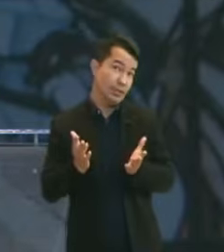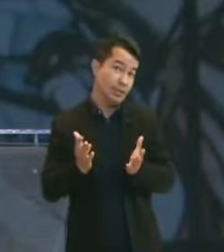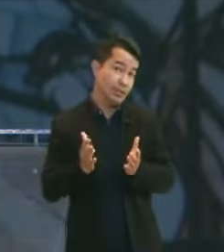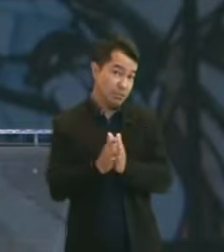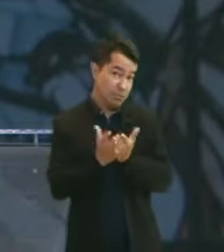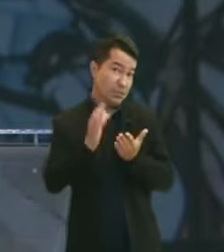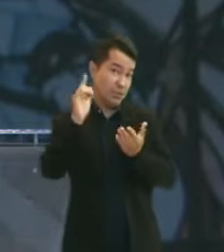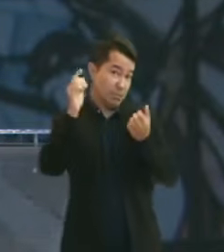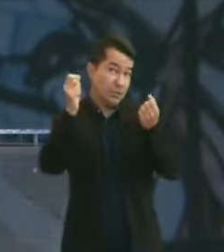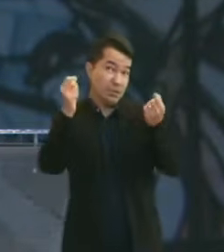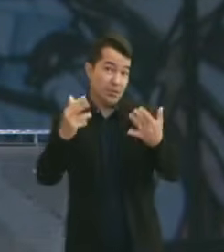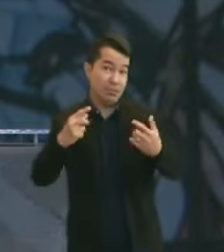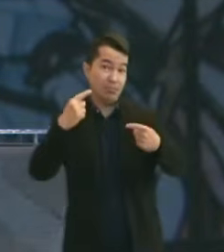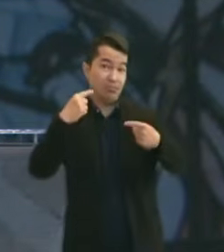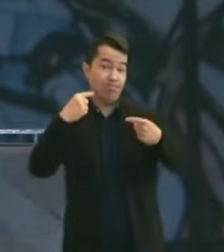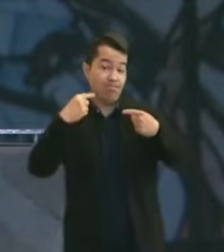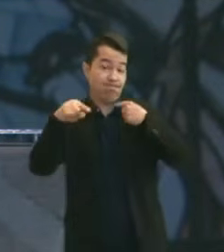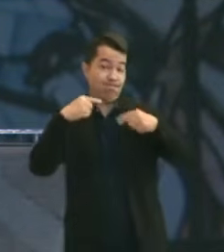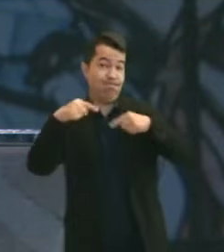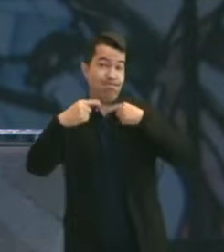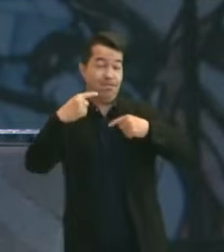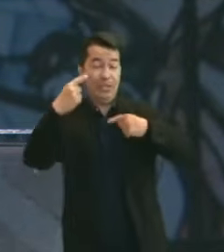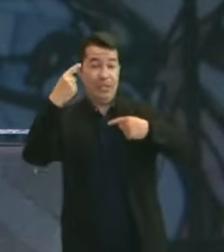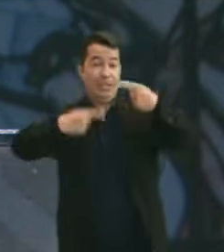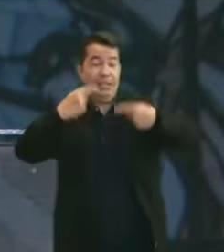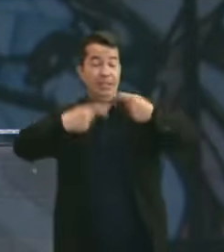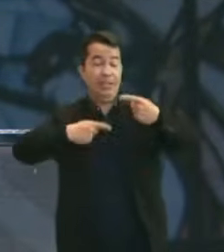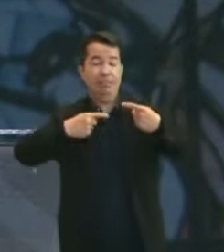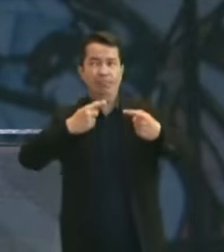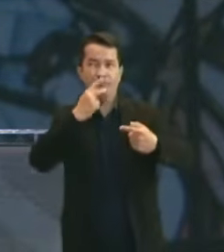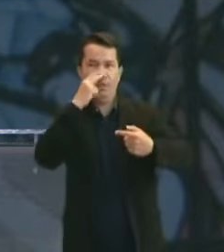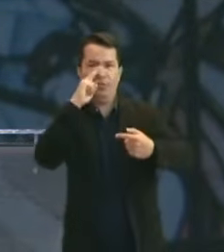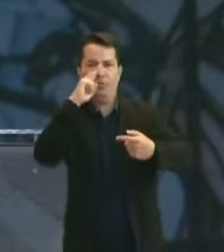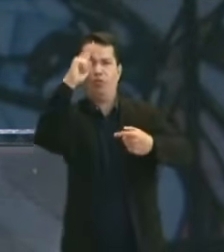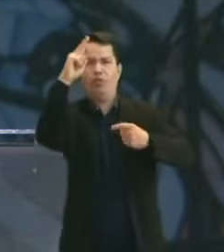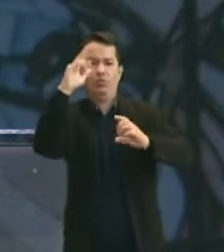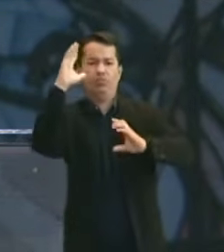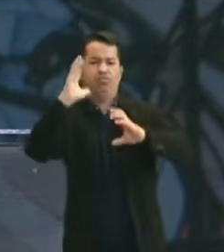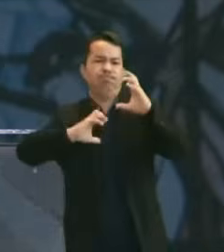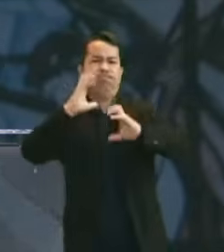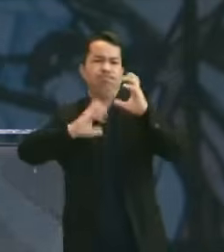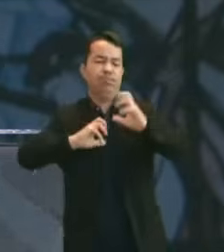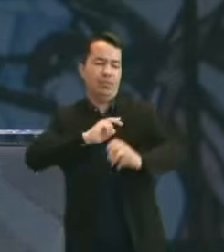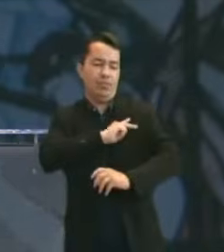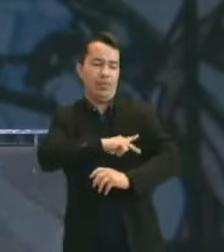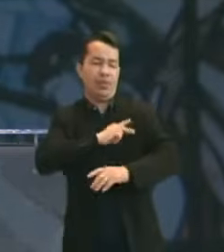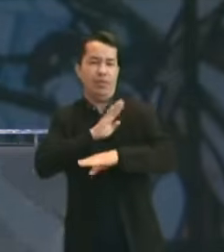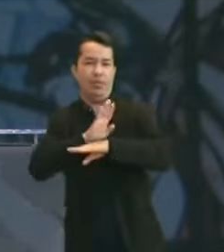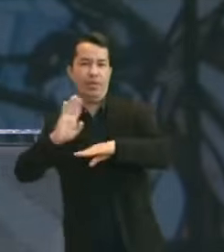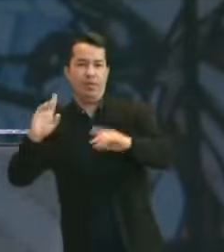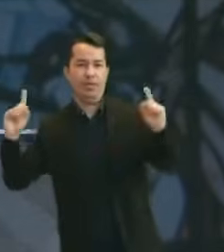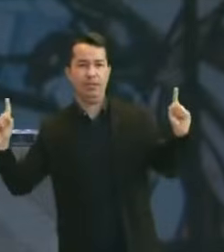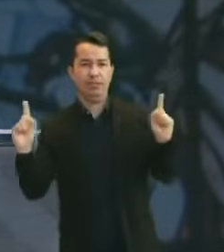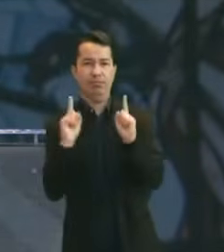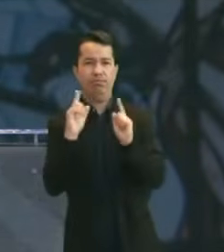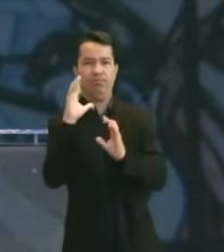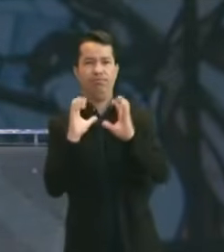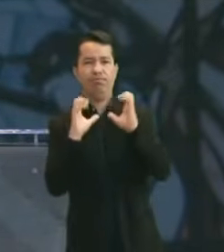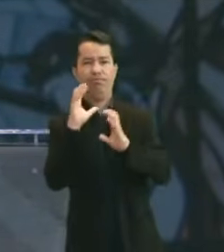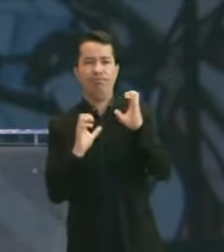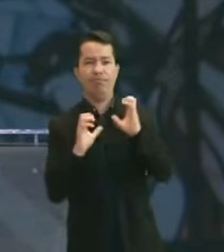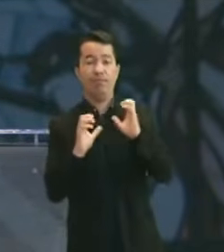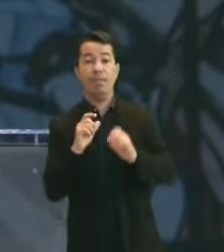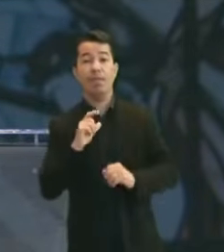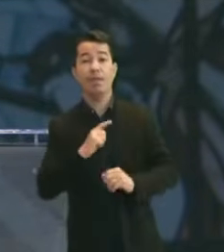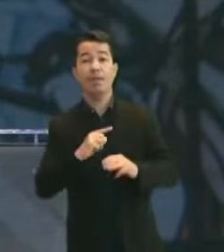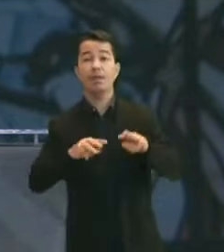discussão era exatamente o João Marcos, porque eles estavam se preparando para a segunda viagem. João Marcos tinha deixado os dois